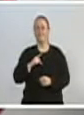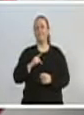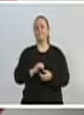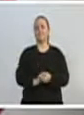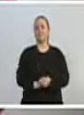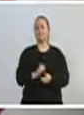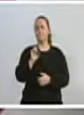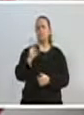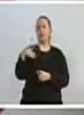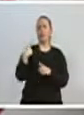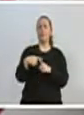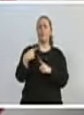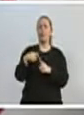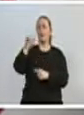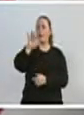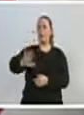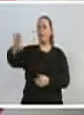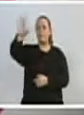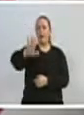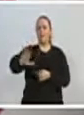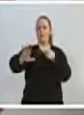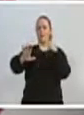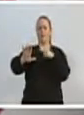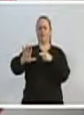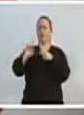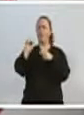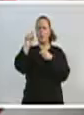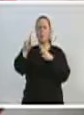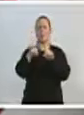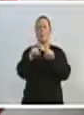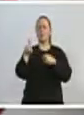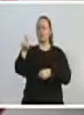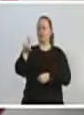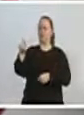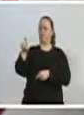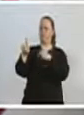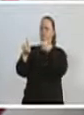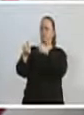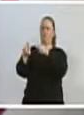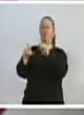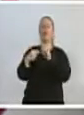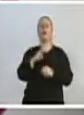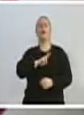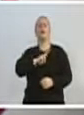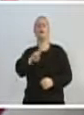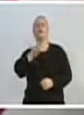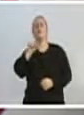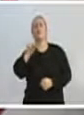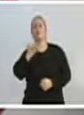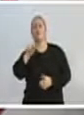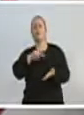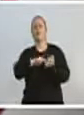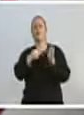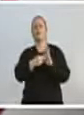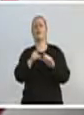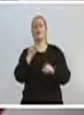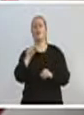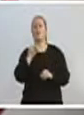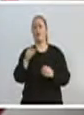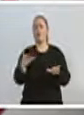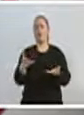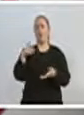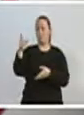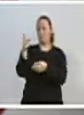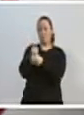uma estatua Charles Darwin, mas é por o que representa a pichação, e nós temos que conseguir, de alguma forma, acabar com isso, porque é o dinheiro público que é